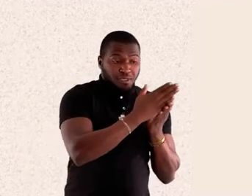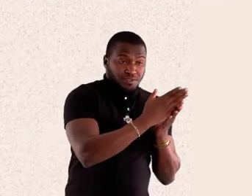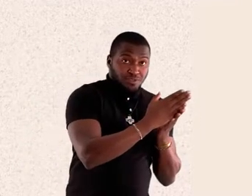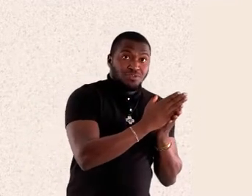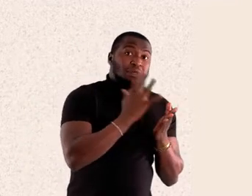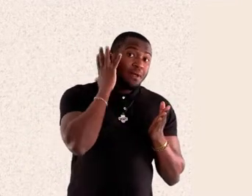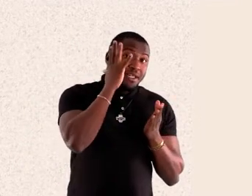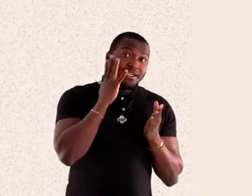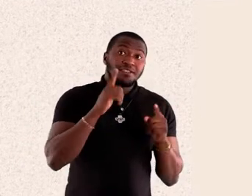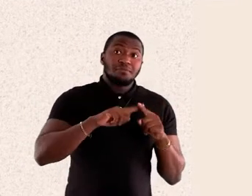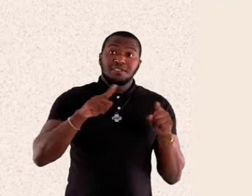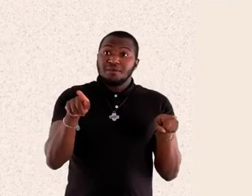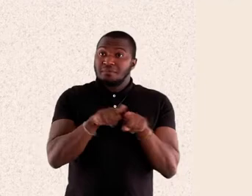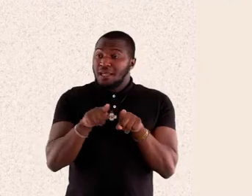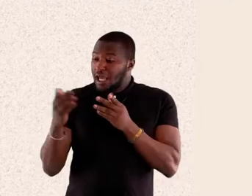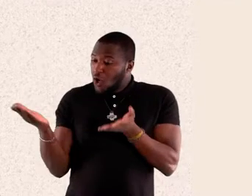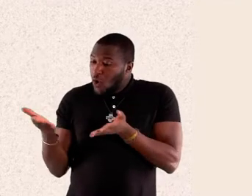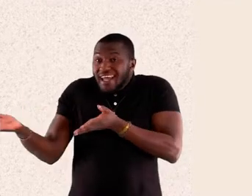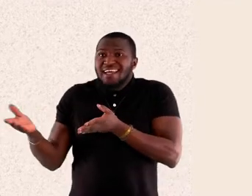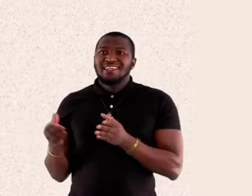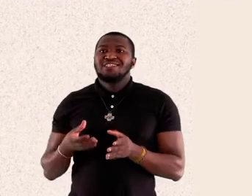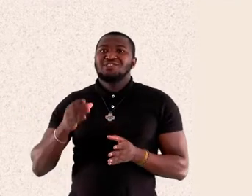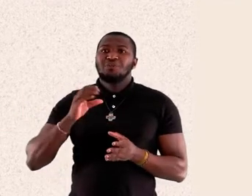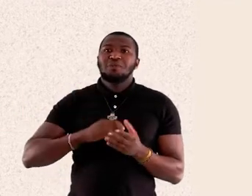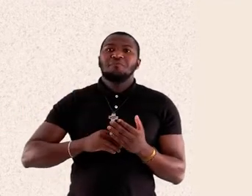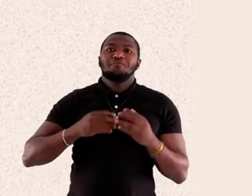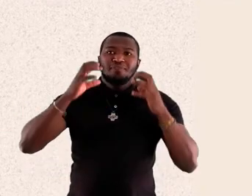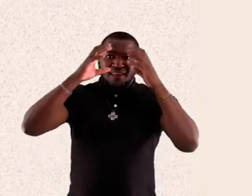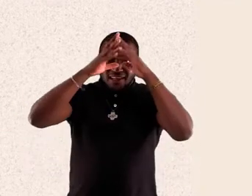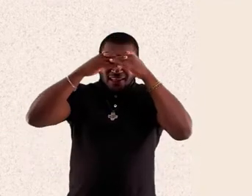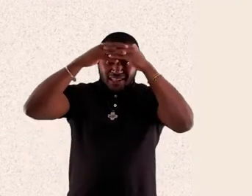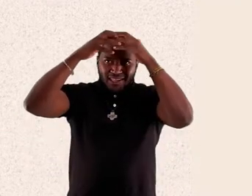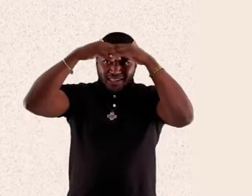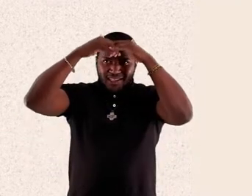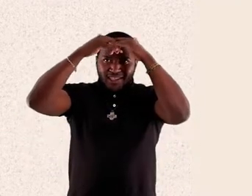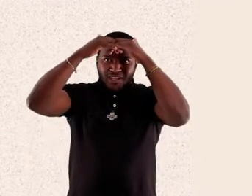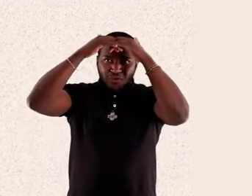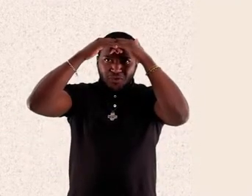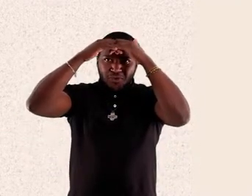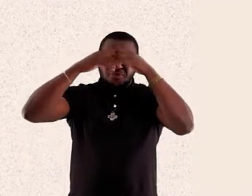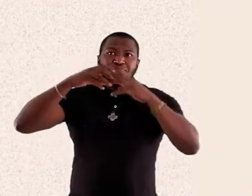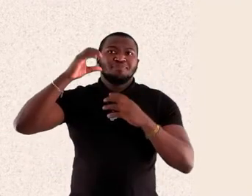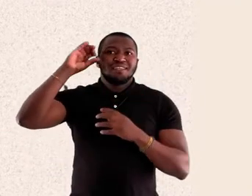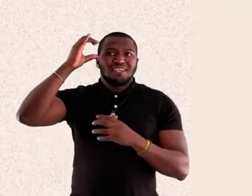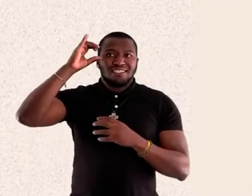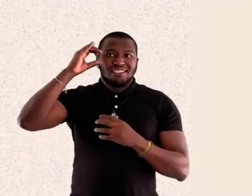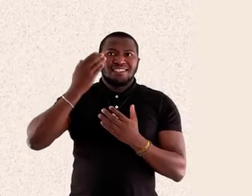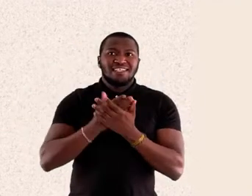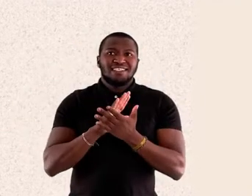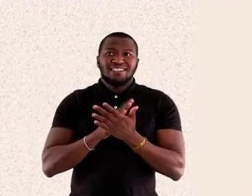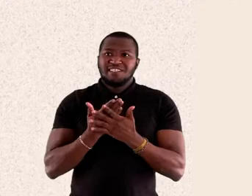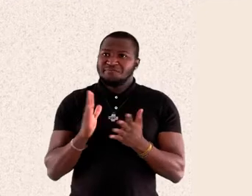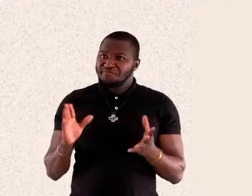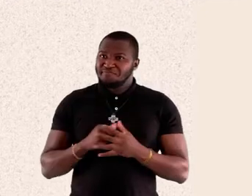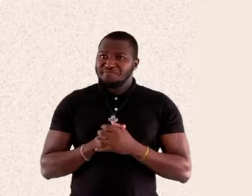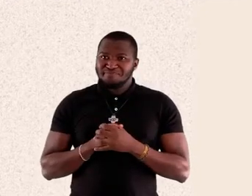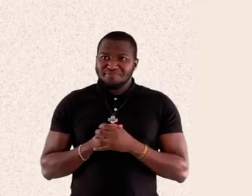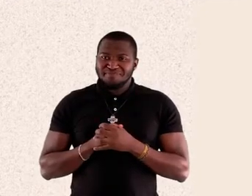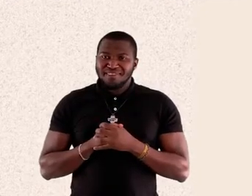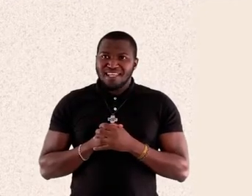da neurociência mesmo mas o fato é que muito recentemente